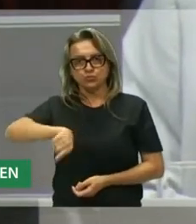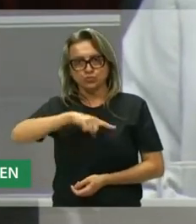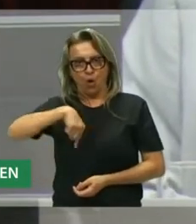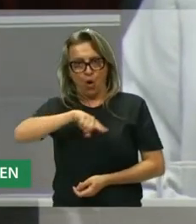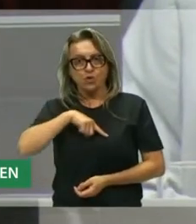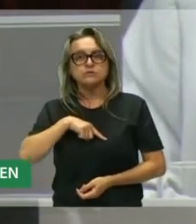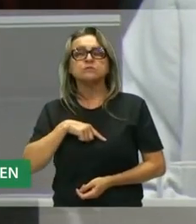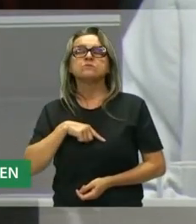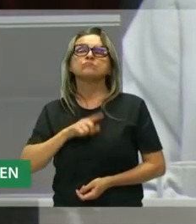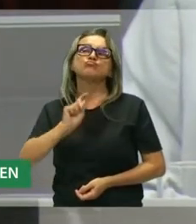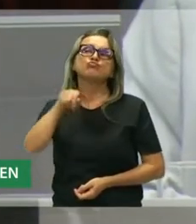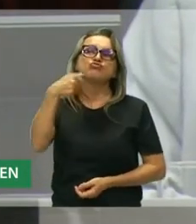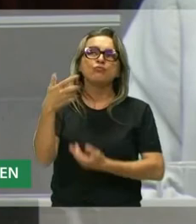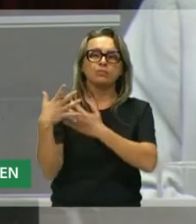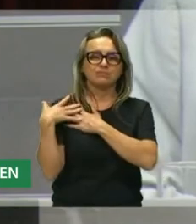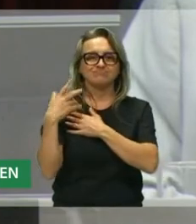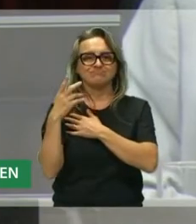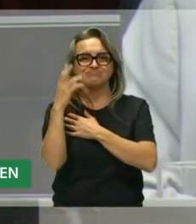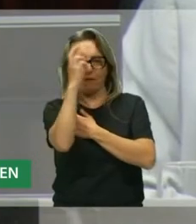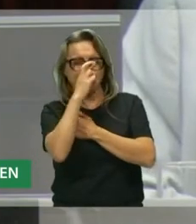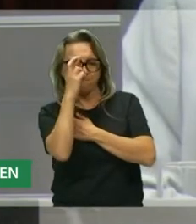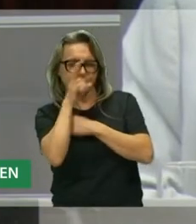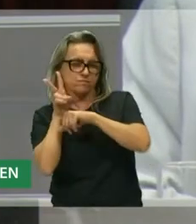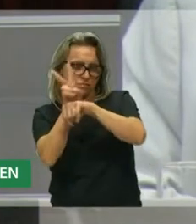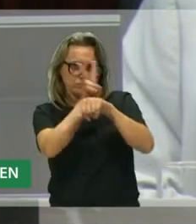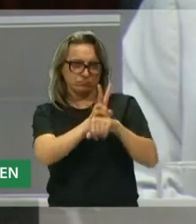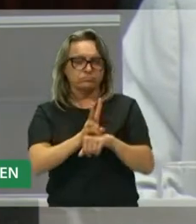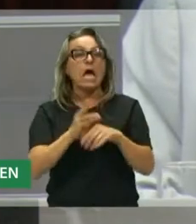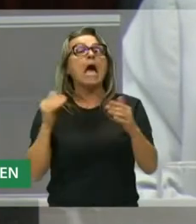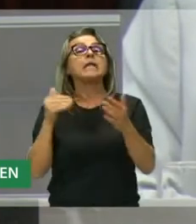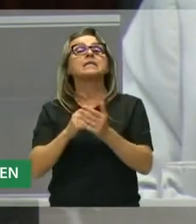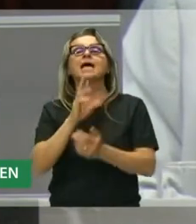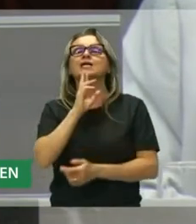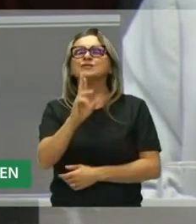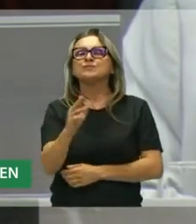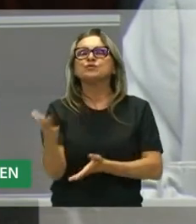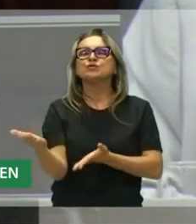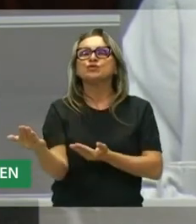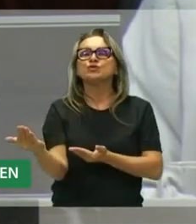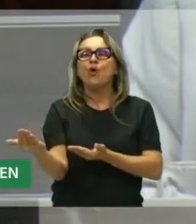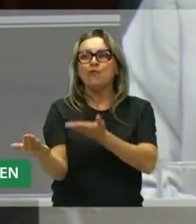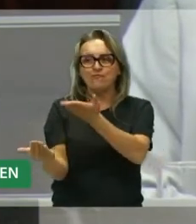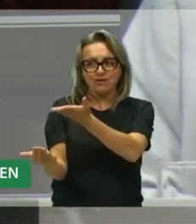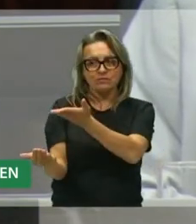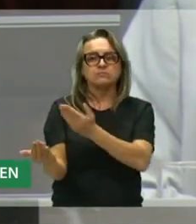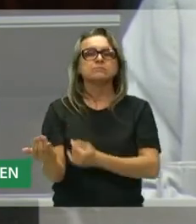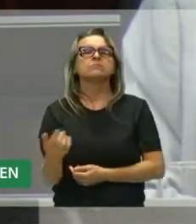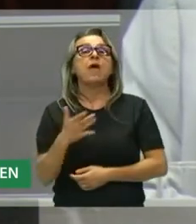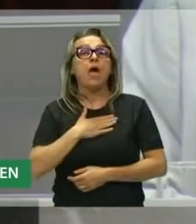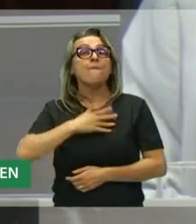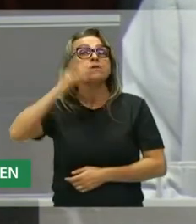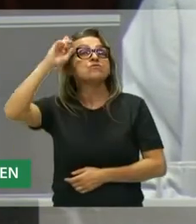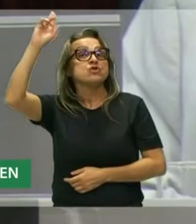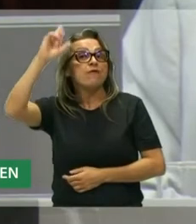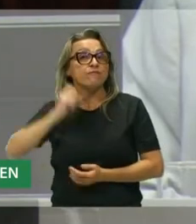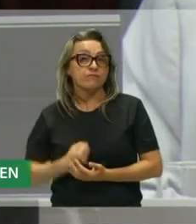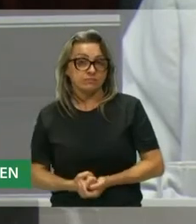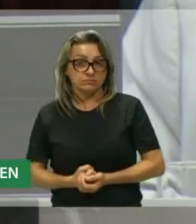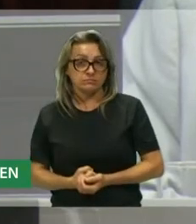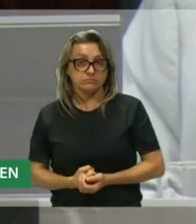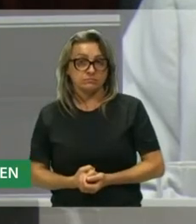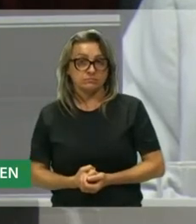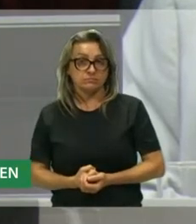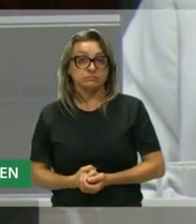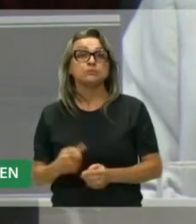o jovem que fez o questionamento ali no microfone, que é o meu patrão, que é quem paga o nosso salário aqui,